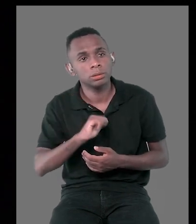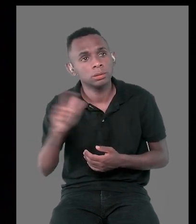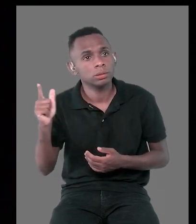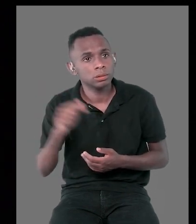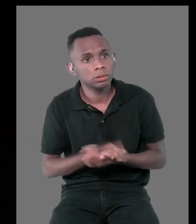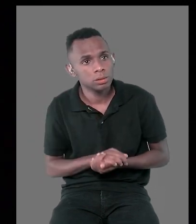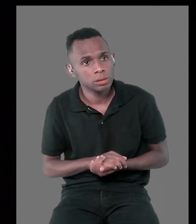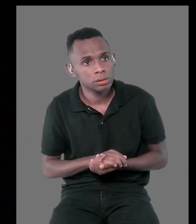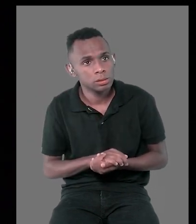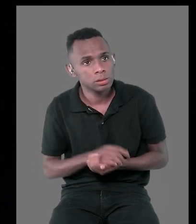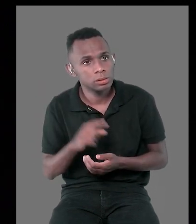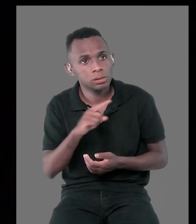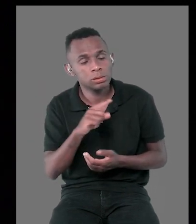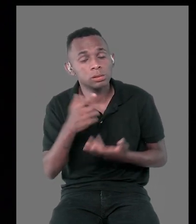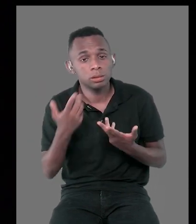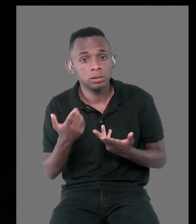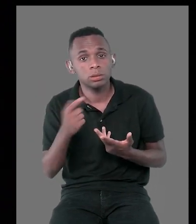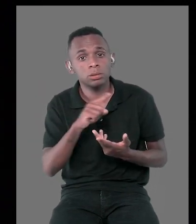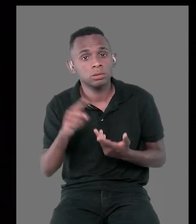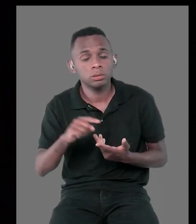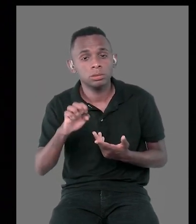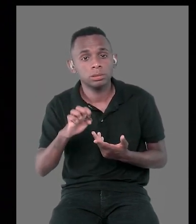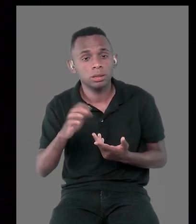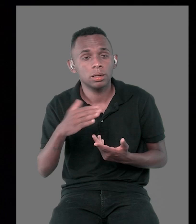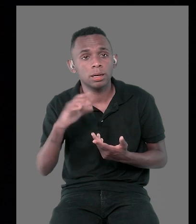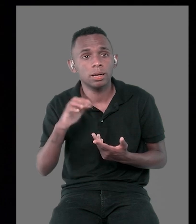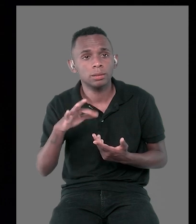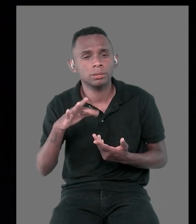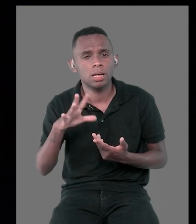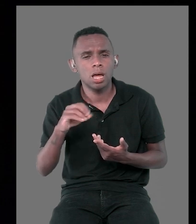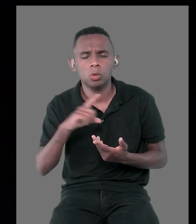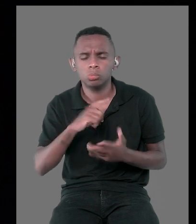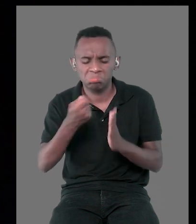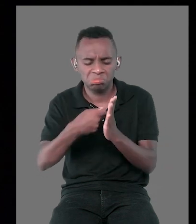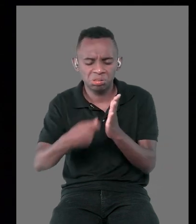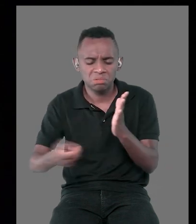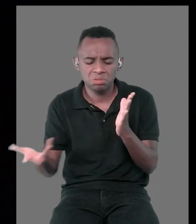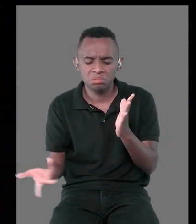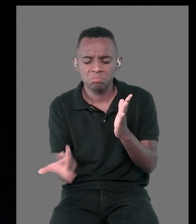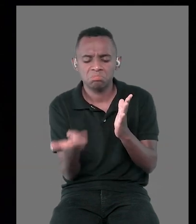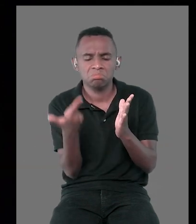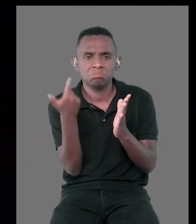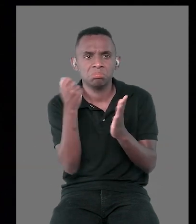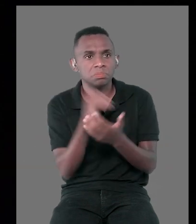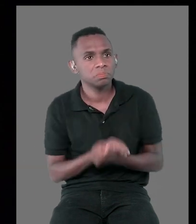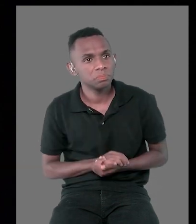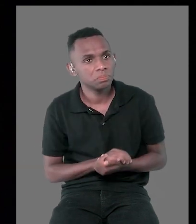legal, né? O Zé Castelo? O Zé Castelo escreve bem demais. E ele tem